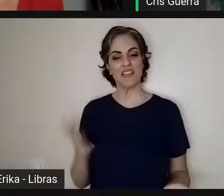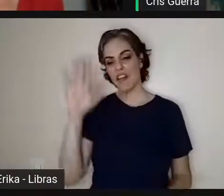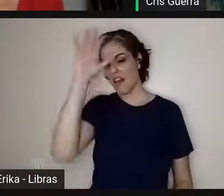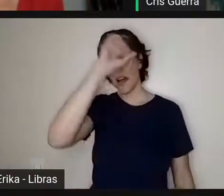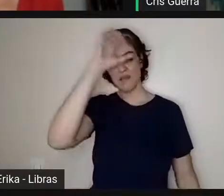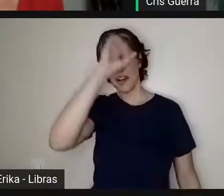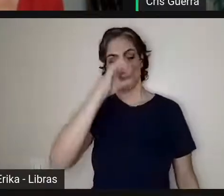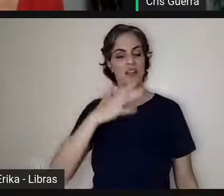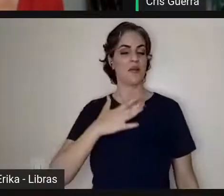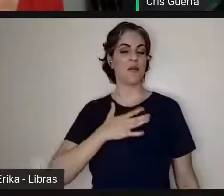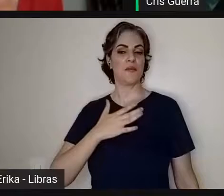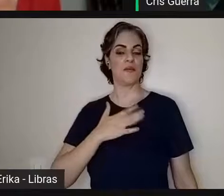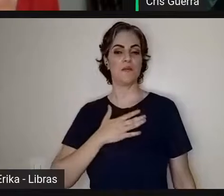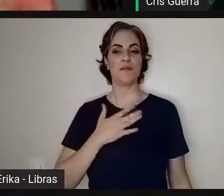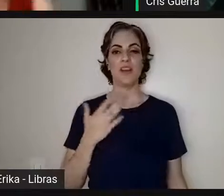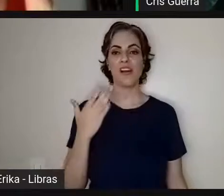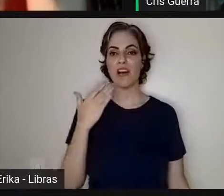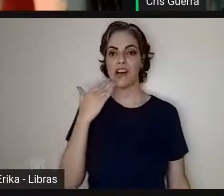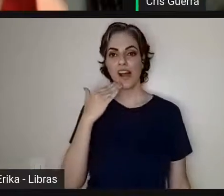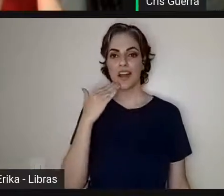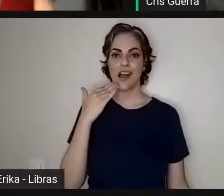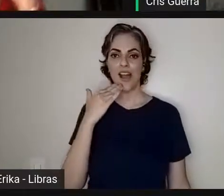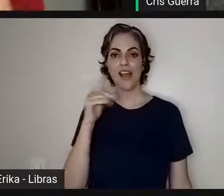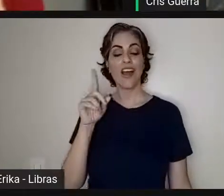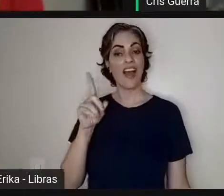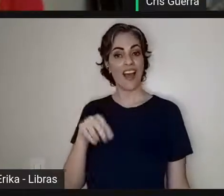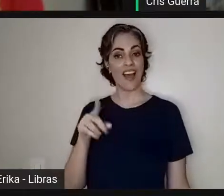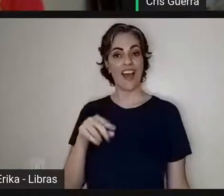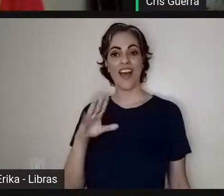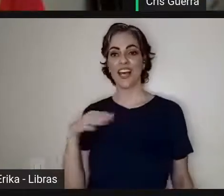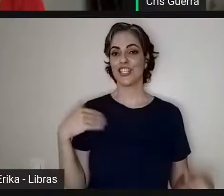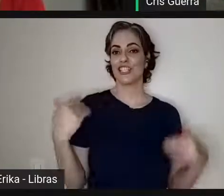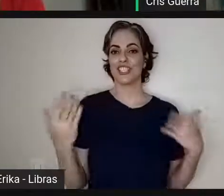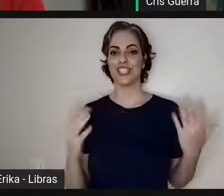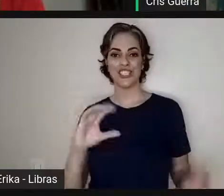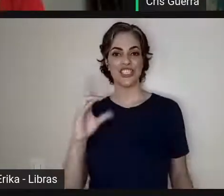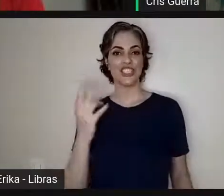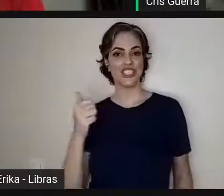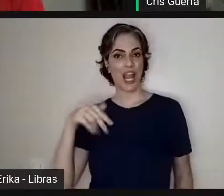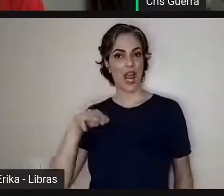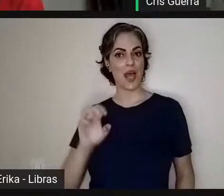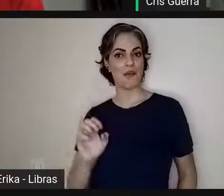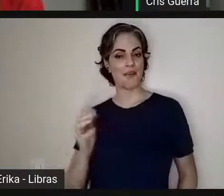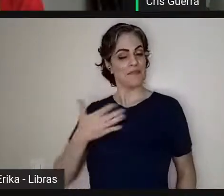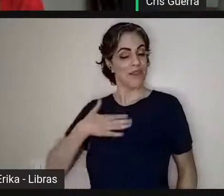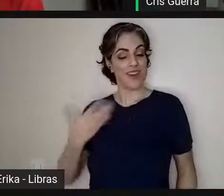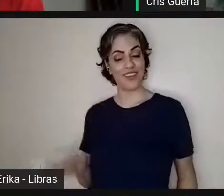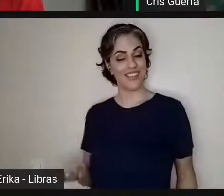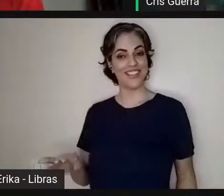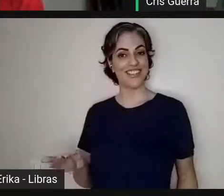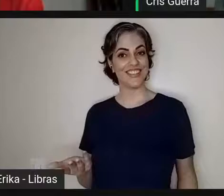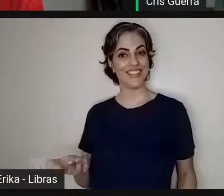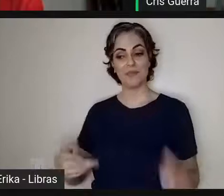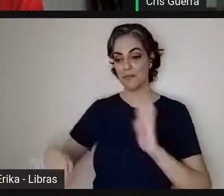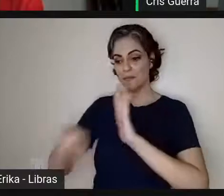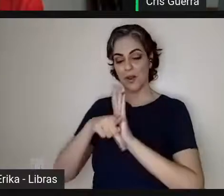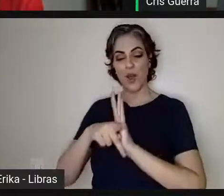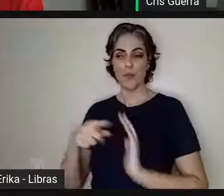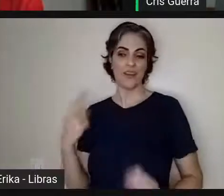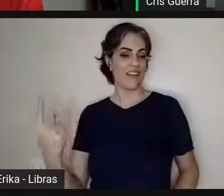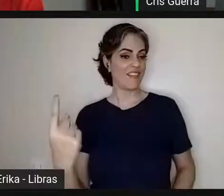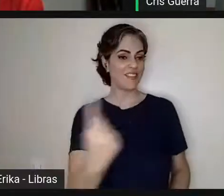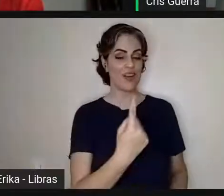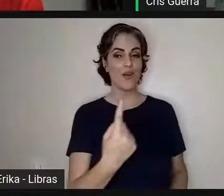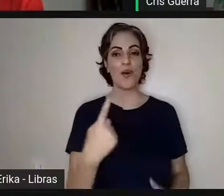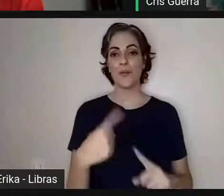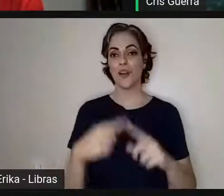o meu desengonço é um borogodó, que é o famoso borogodó, né? Que é uma coisa nossa, porque a